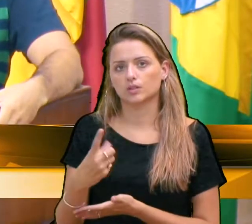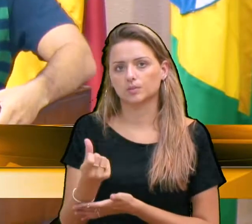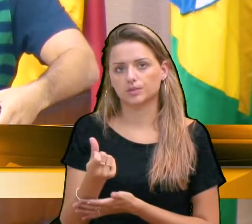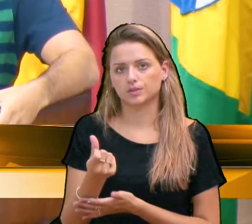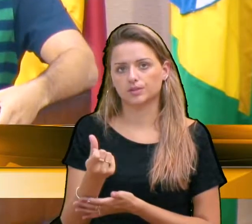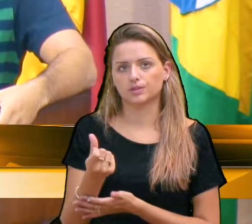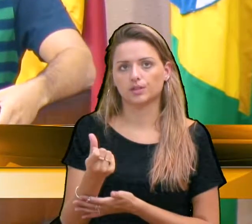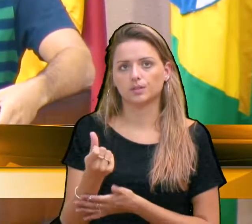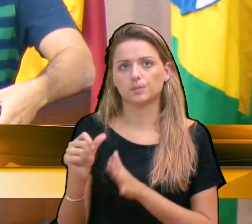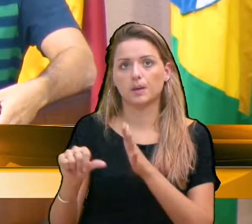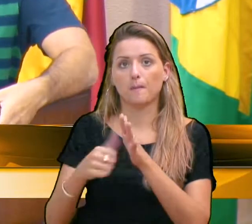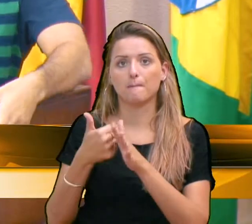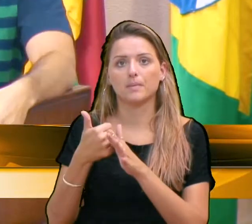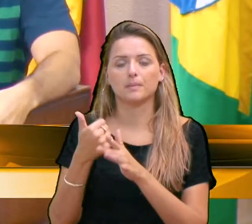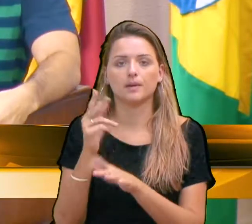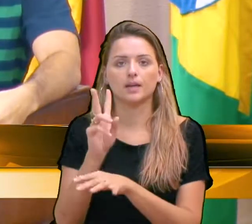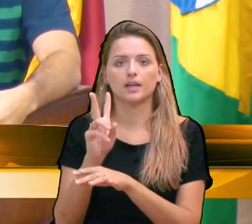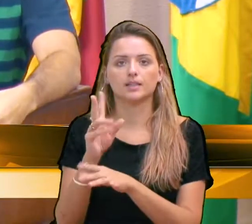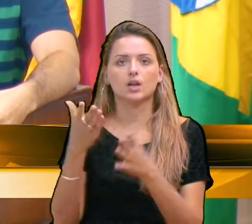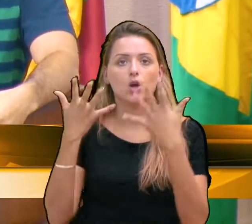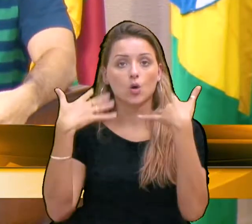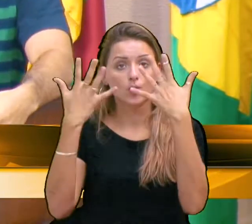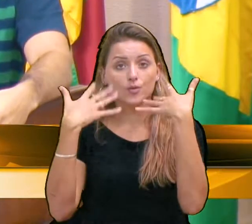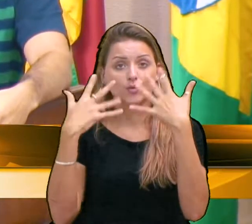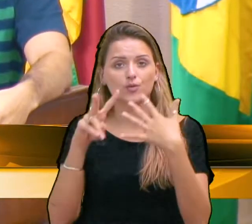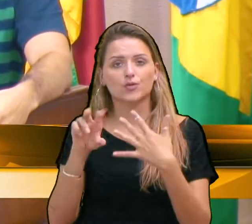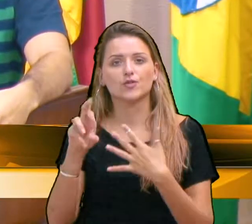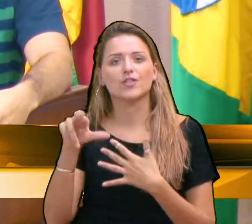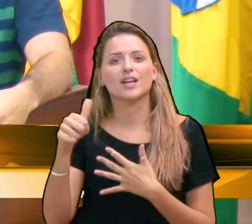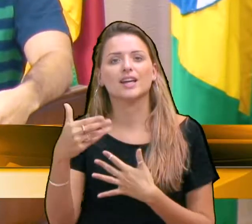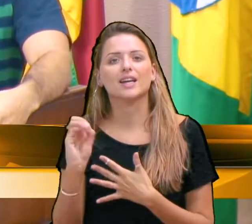primeira operação Verão Seguro em 2007.